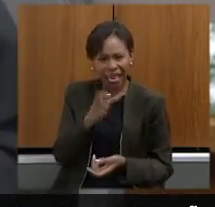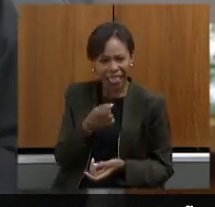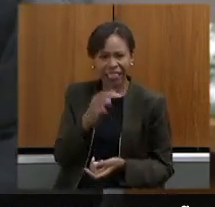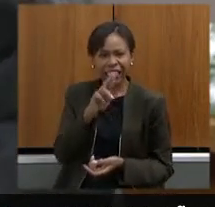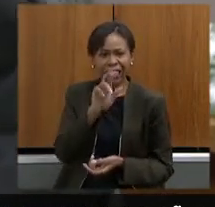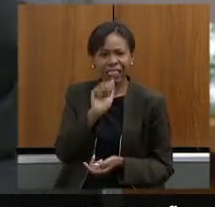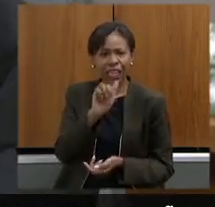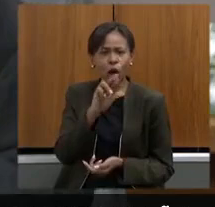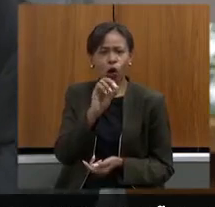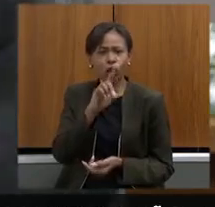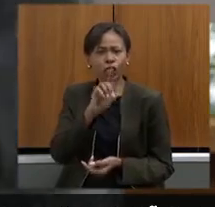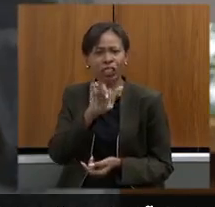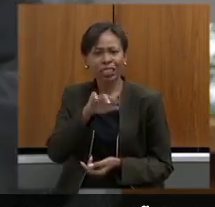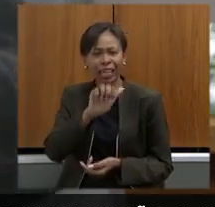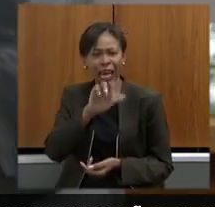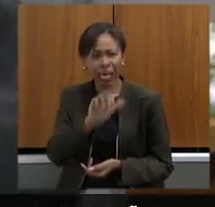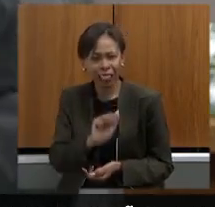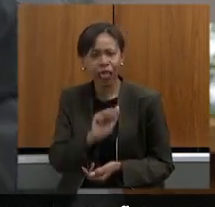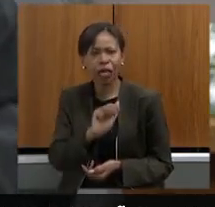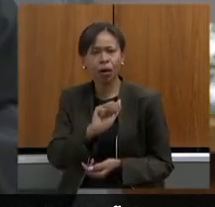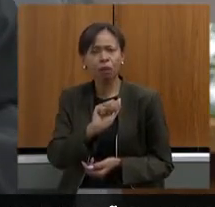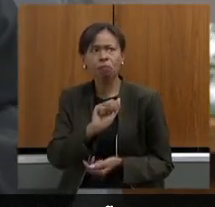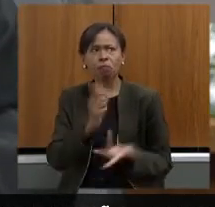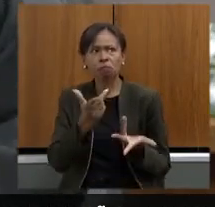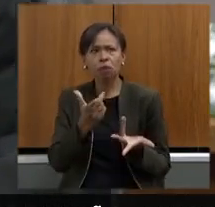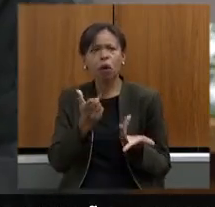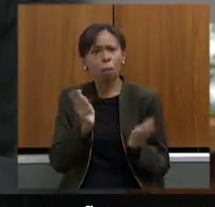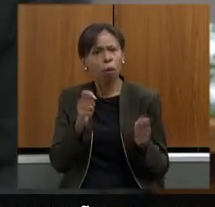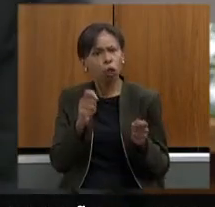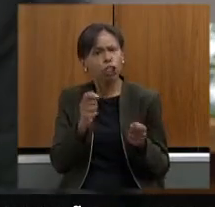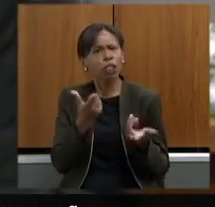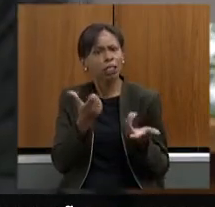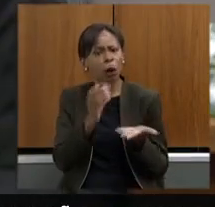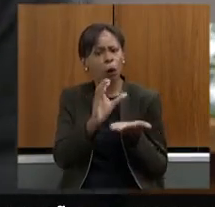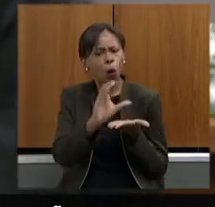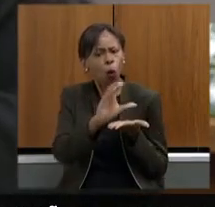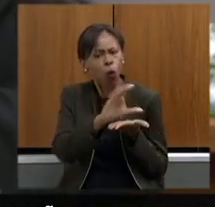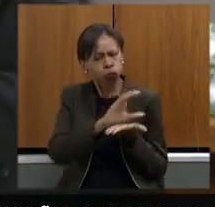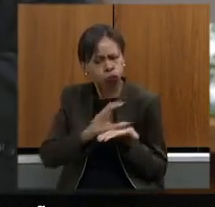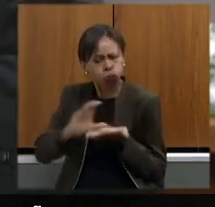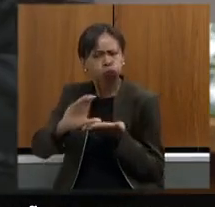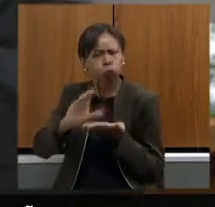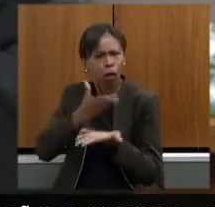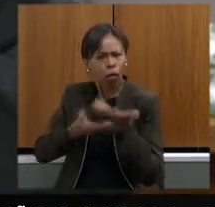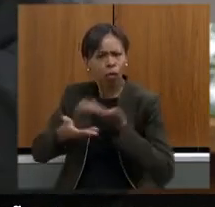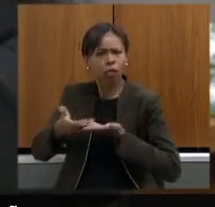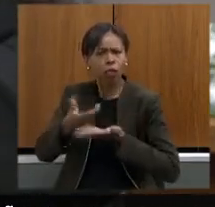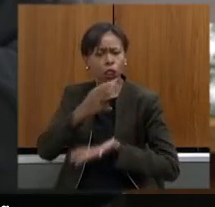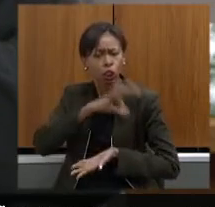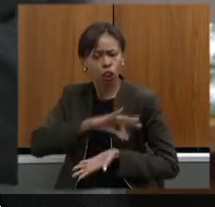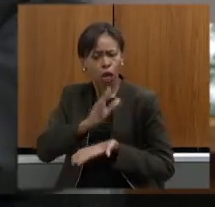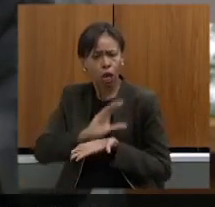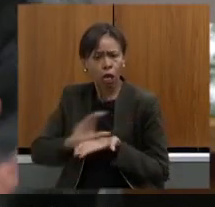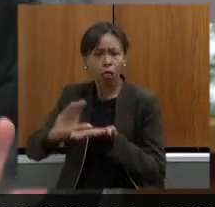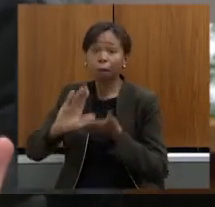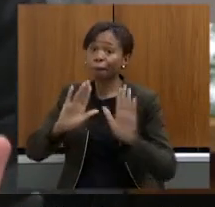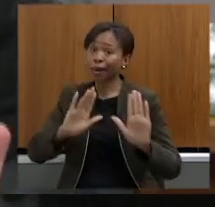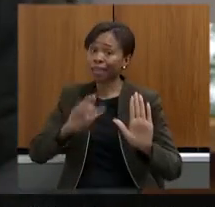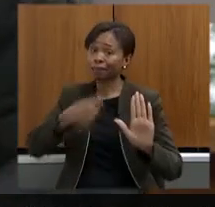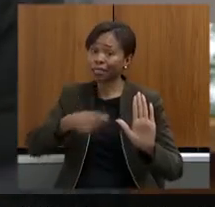despesa primária você poderia ter um programa de transferência de renda mas isso implicaria uma decisão política bom